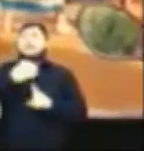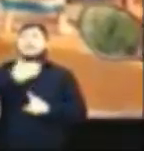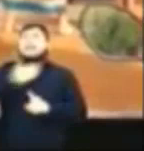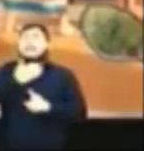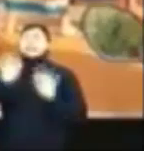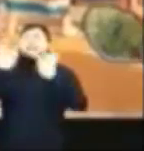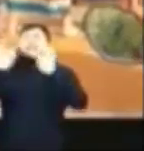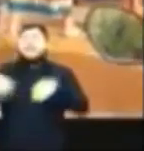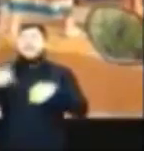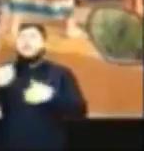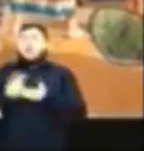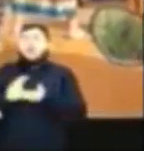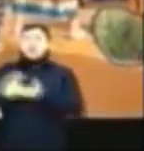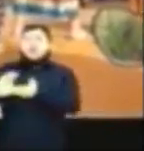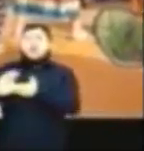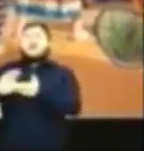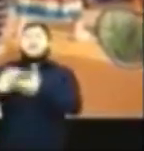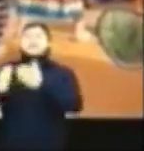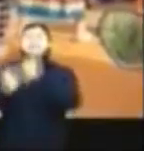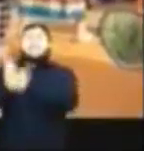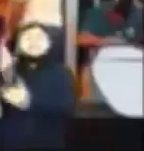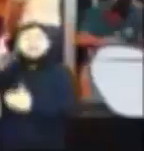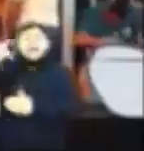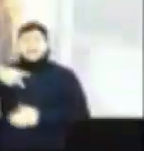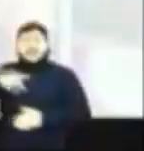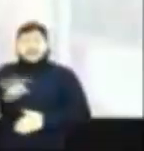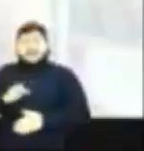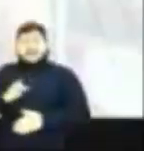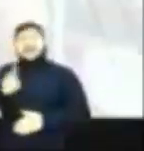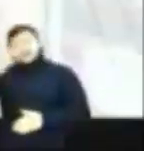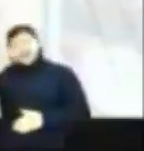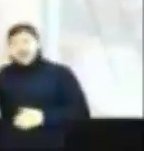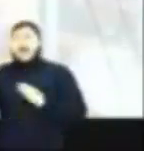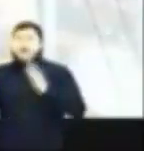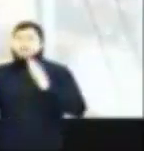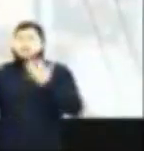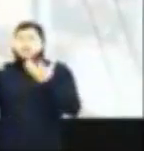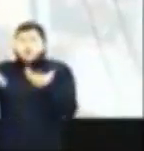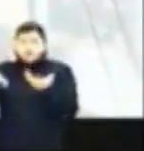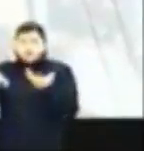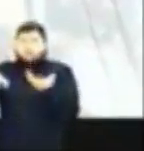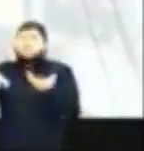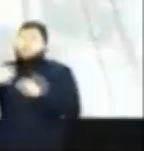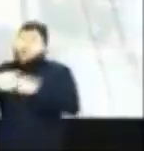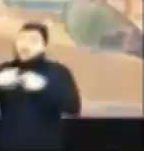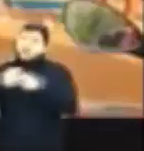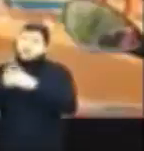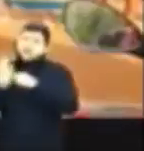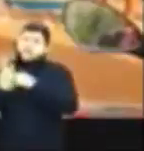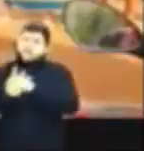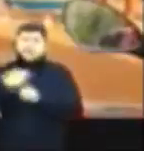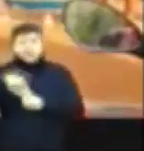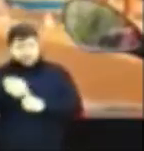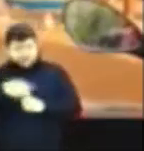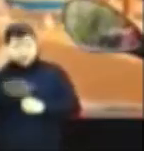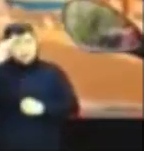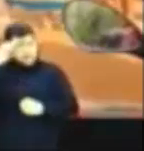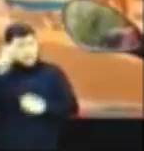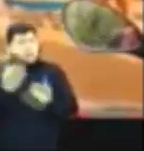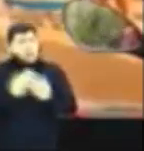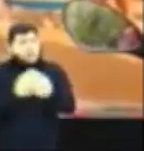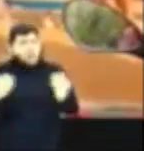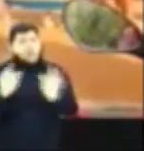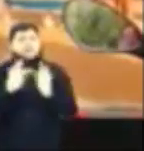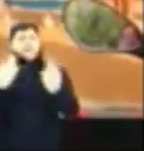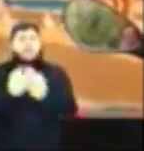termina o pagamento do auxílio emergencial aprovado pelo Partido dos Trabalhadores no Congresso Nacional em razão da Covid-19. Em Cuiabá, muitas